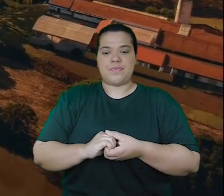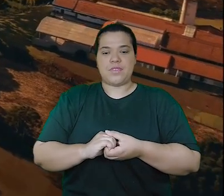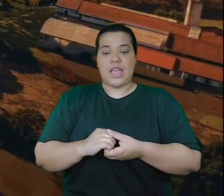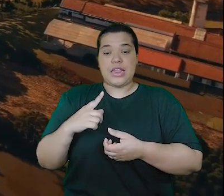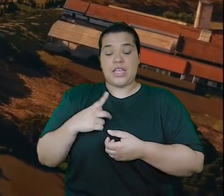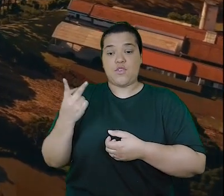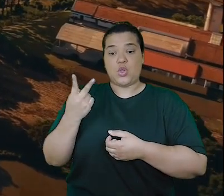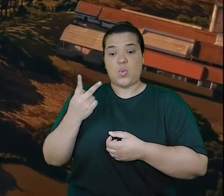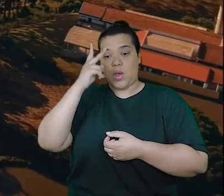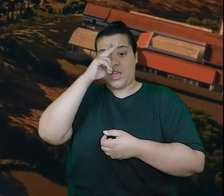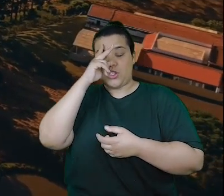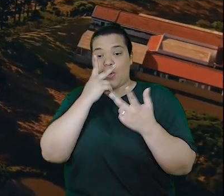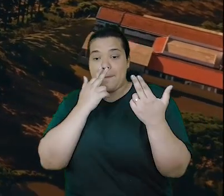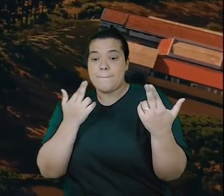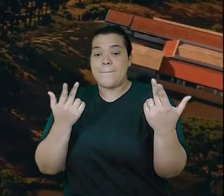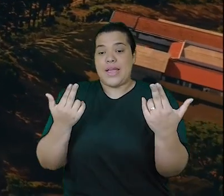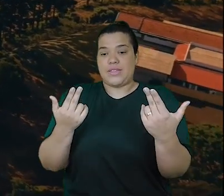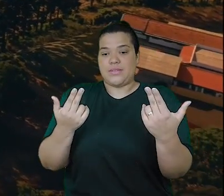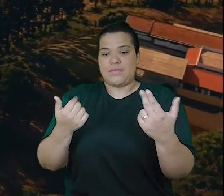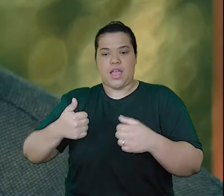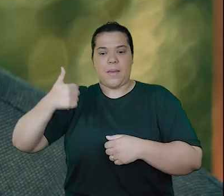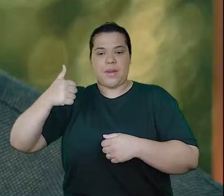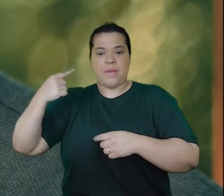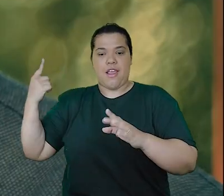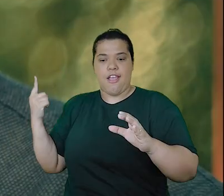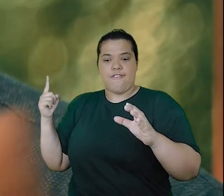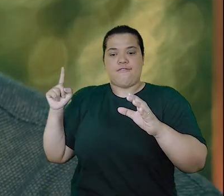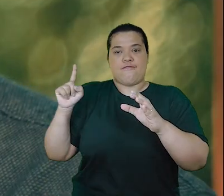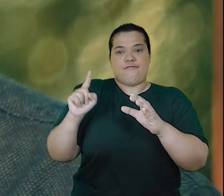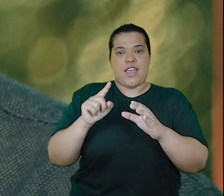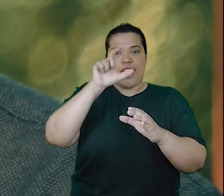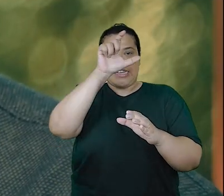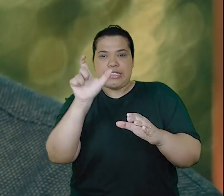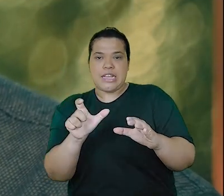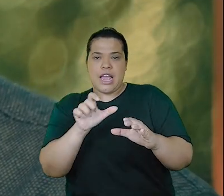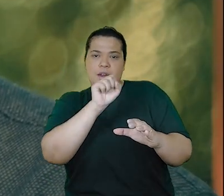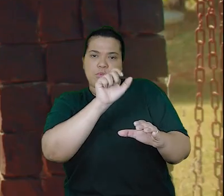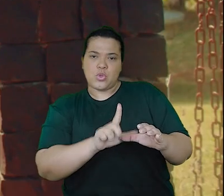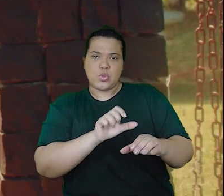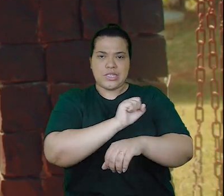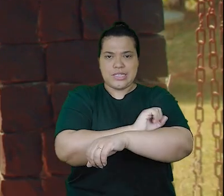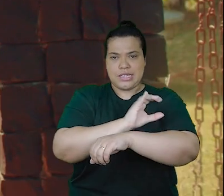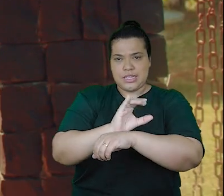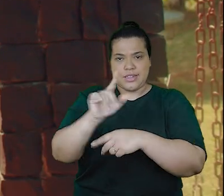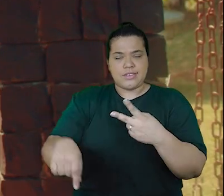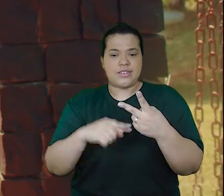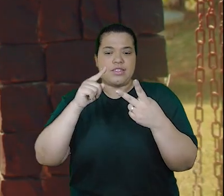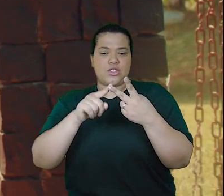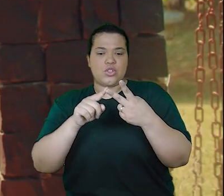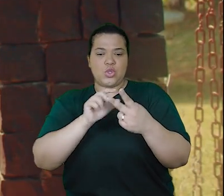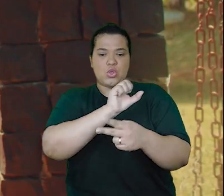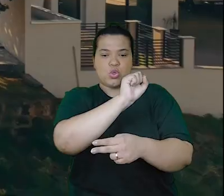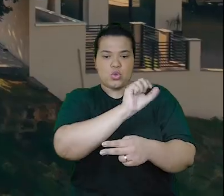Foram duas histórias muito parecidas. A primeira imigração da Itália para o sul de Santa Catarina, a segunda do sul de